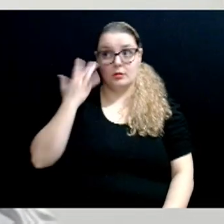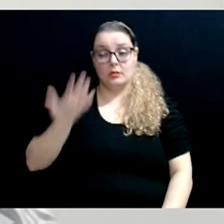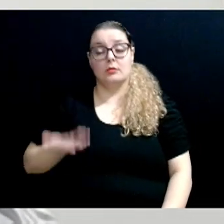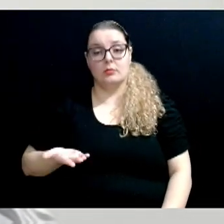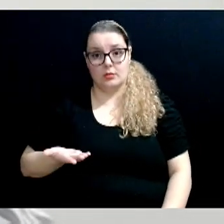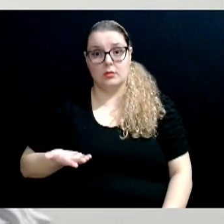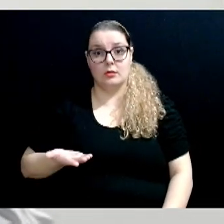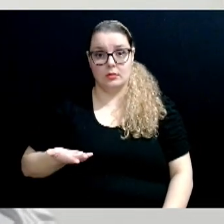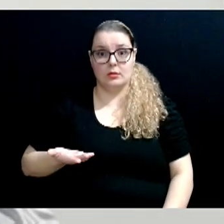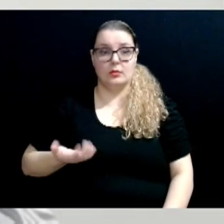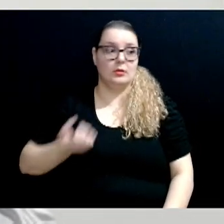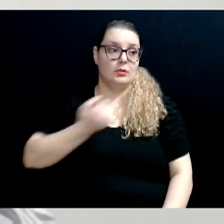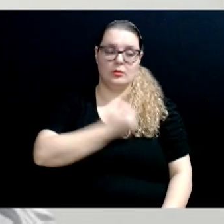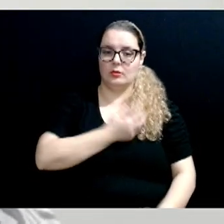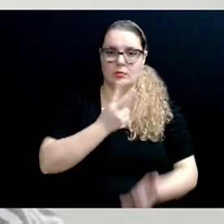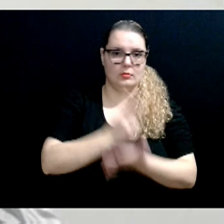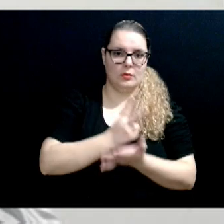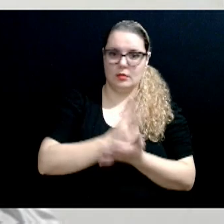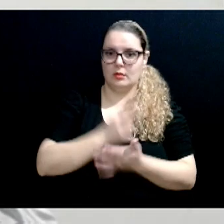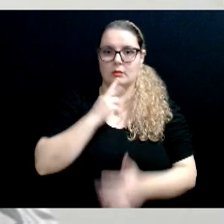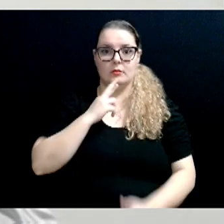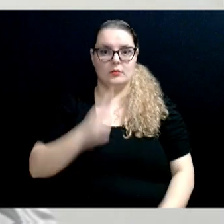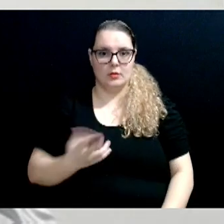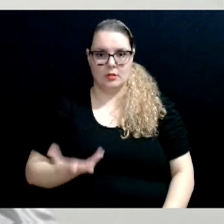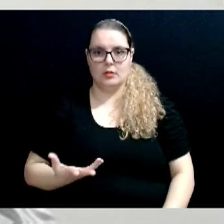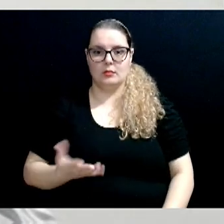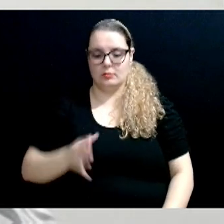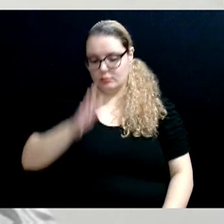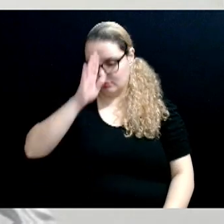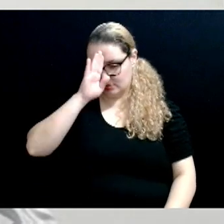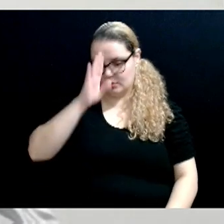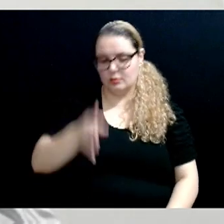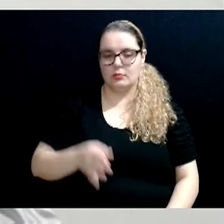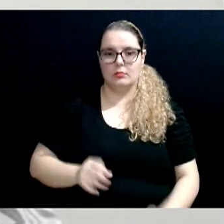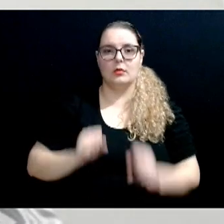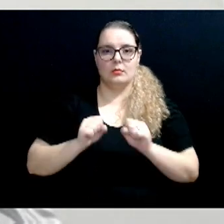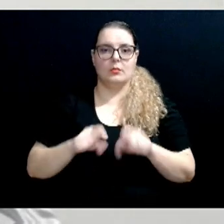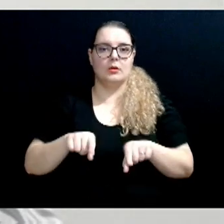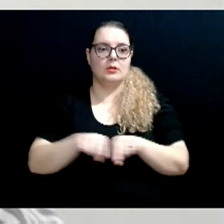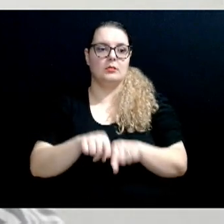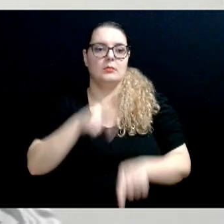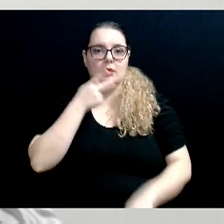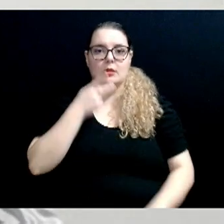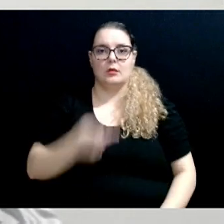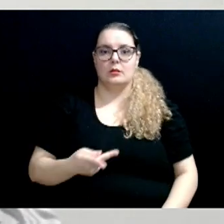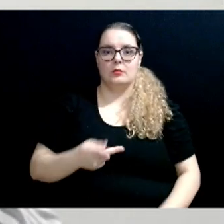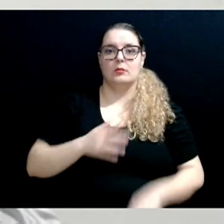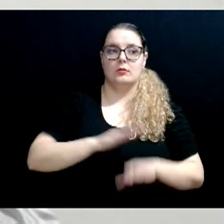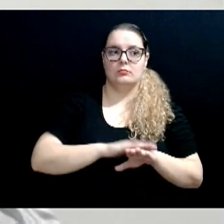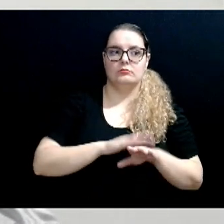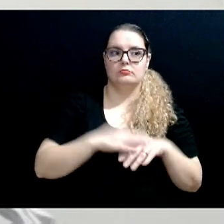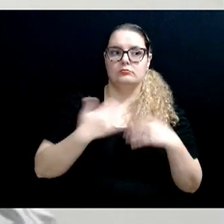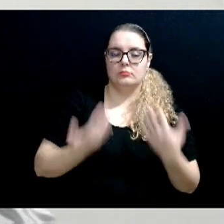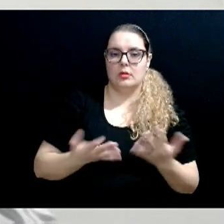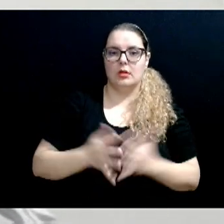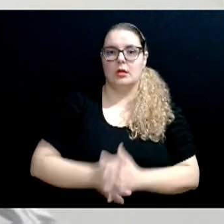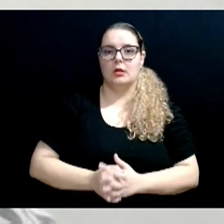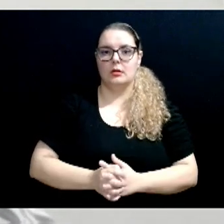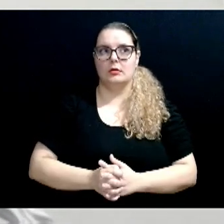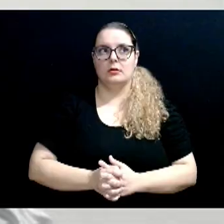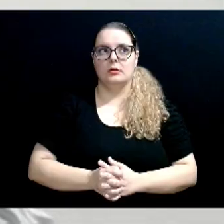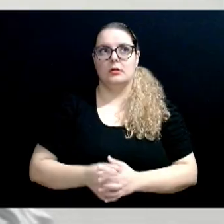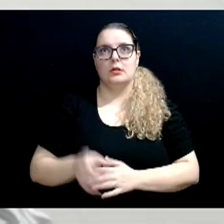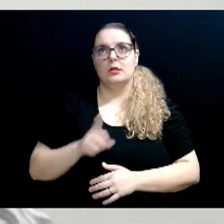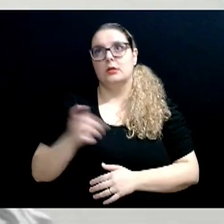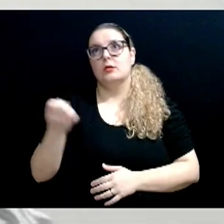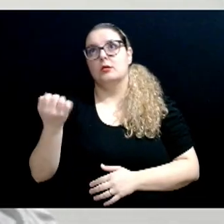ser uma resposta muito, muito direta, mas a gente pode falar também em um ativo não tão quantitativo, não tão numérico, que